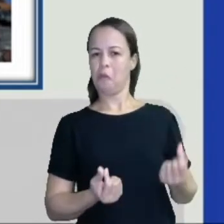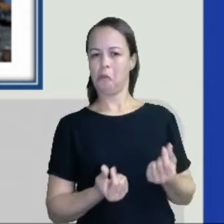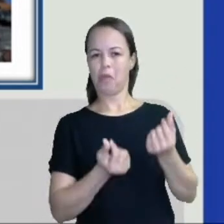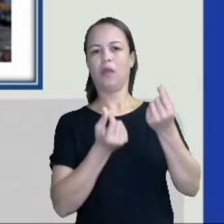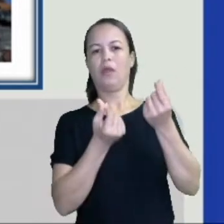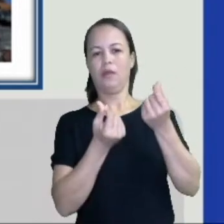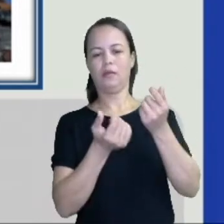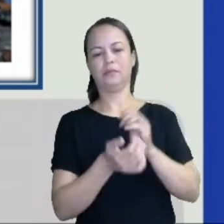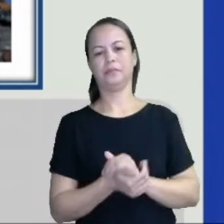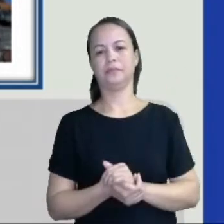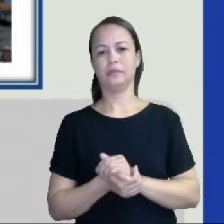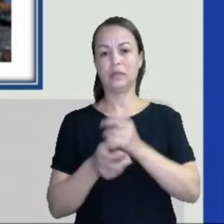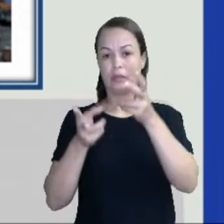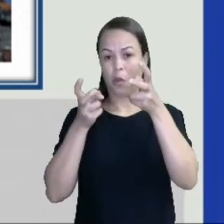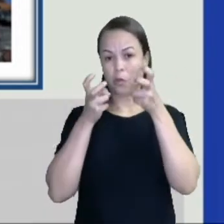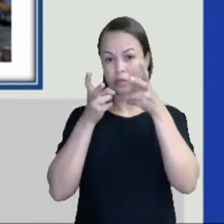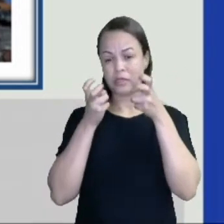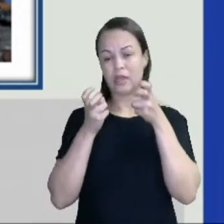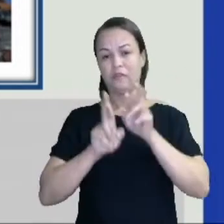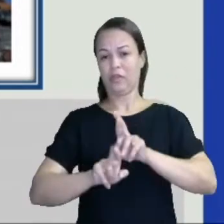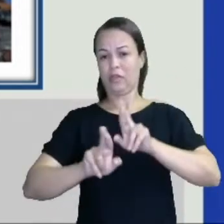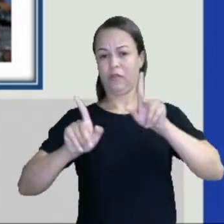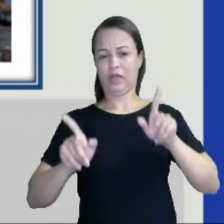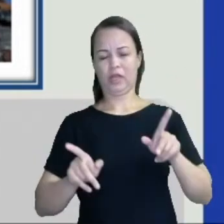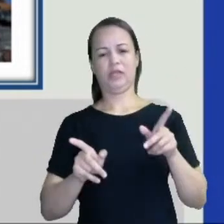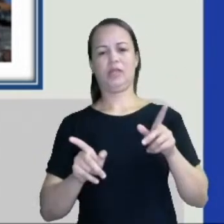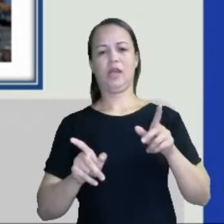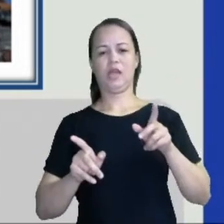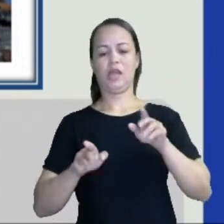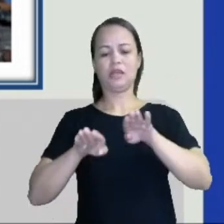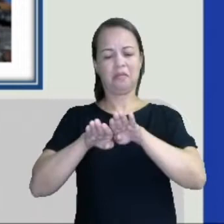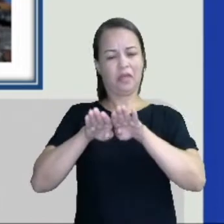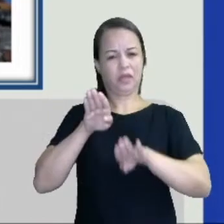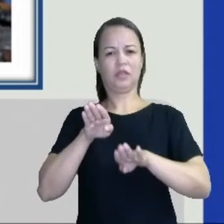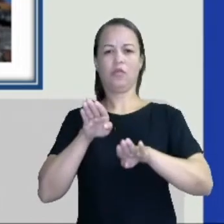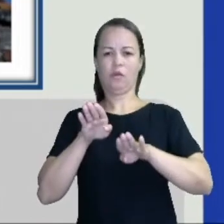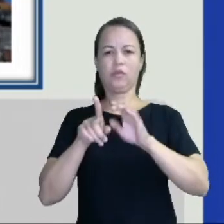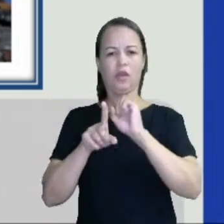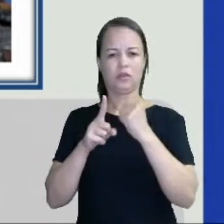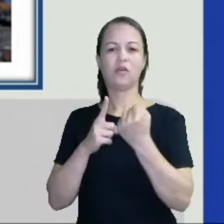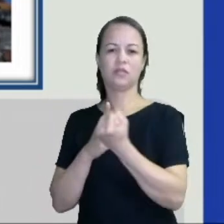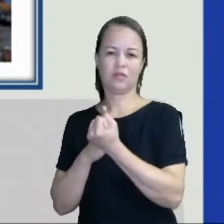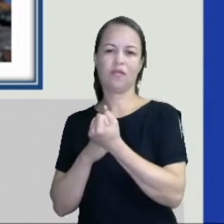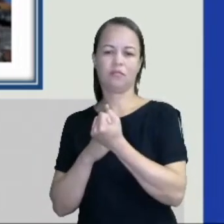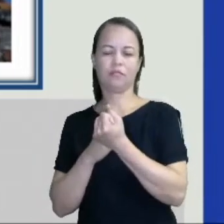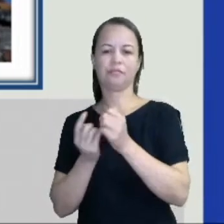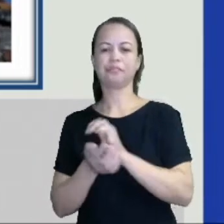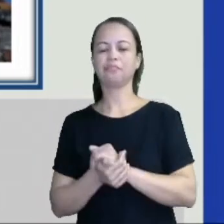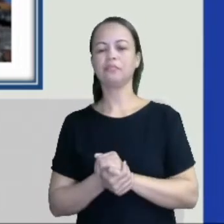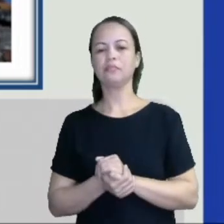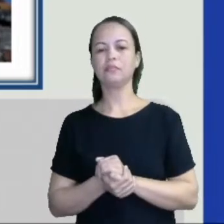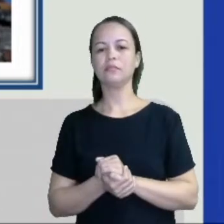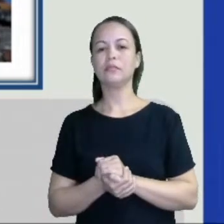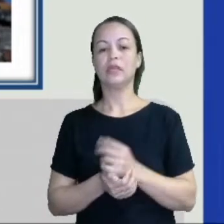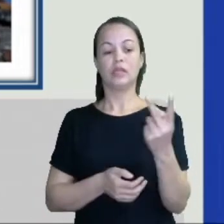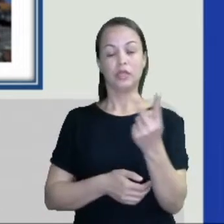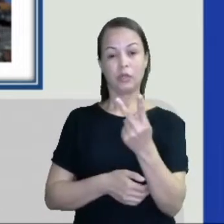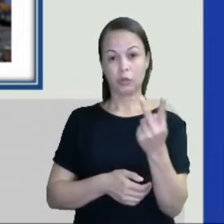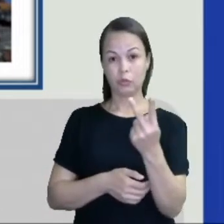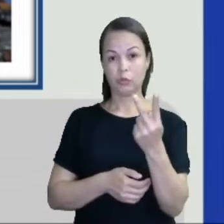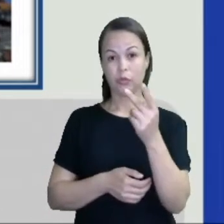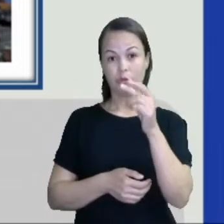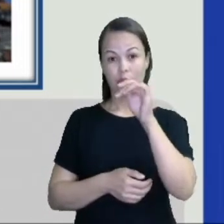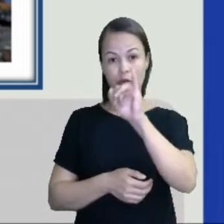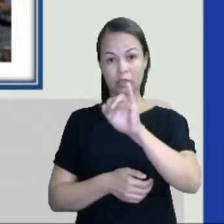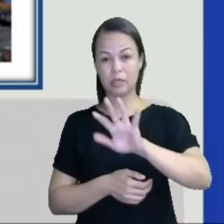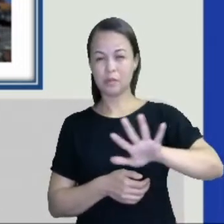aquisitivo. Então, observem a diferença e a desigualdade social aí, né? São duas